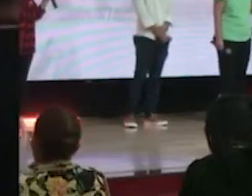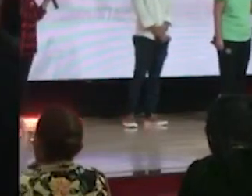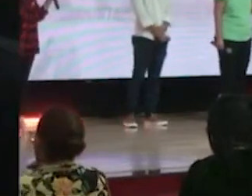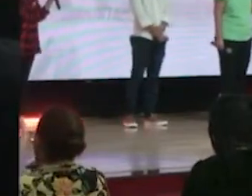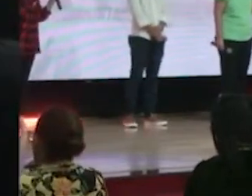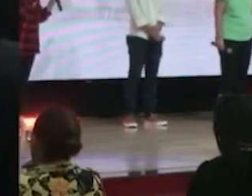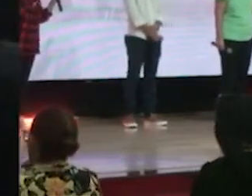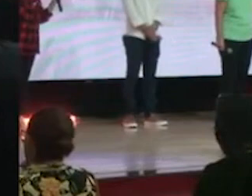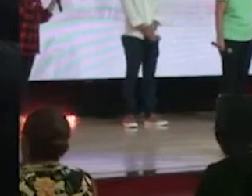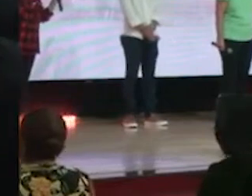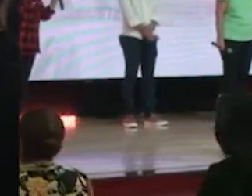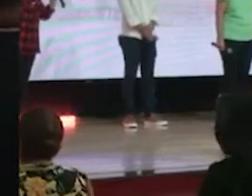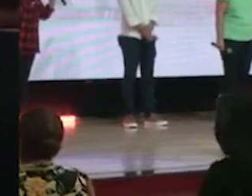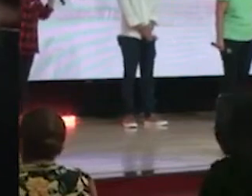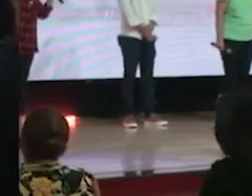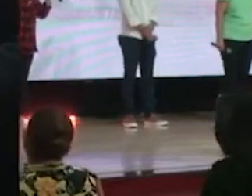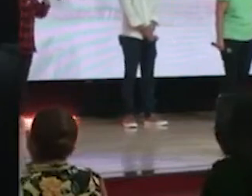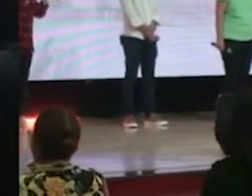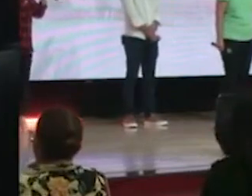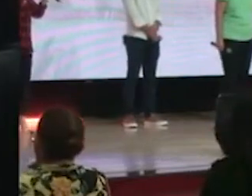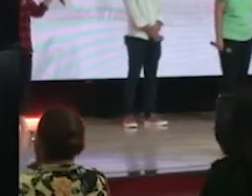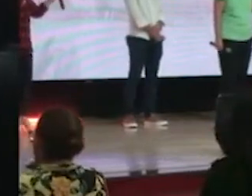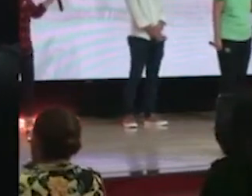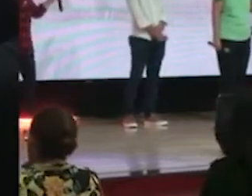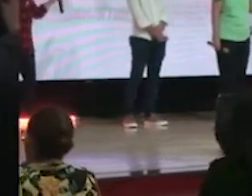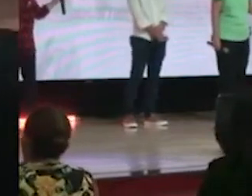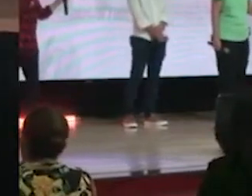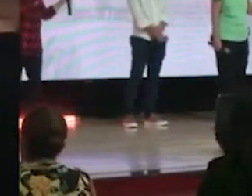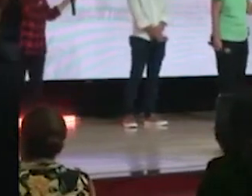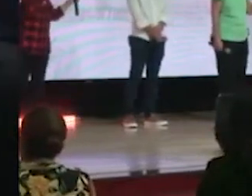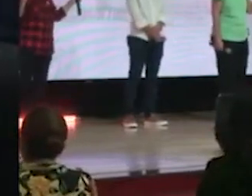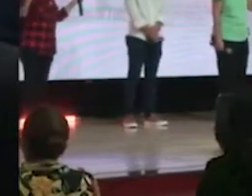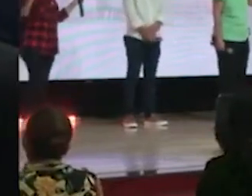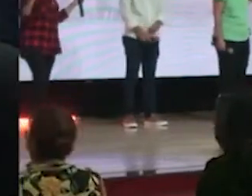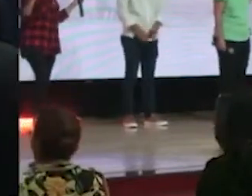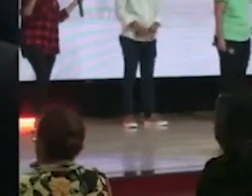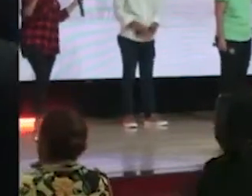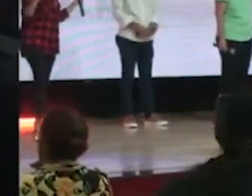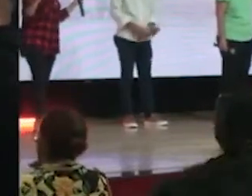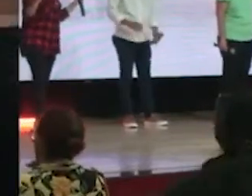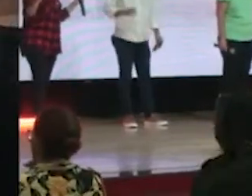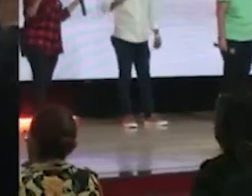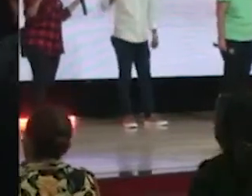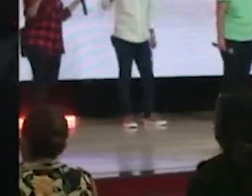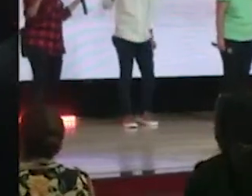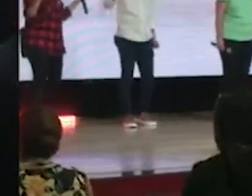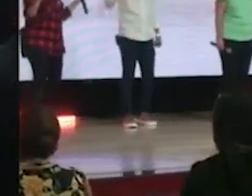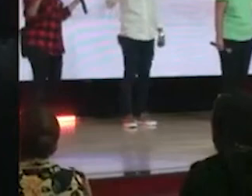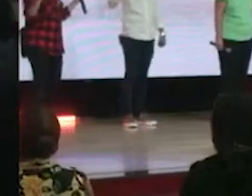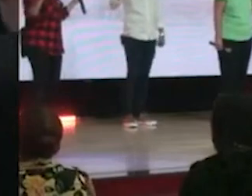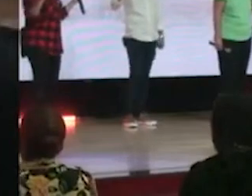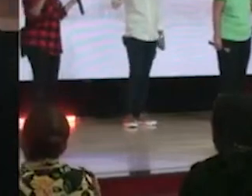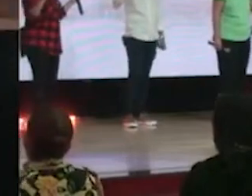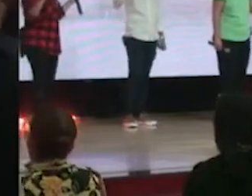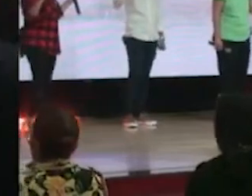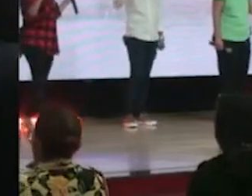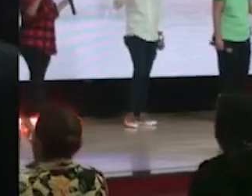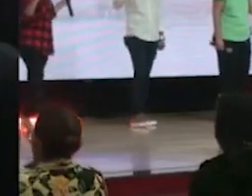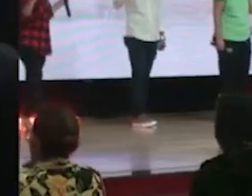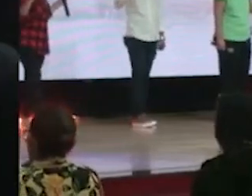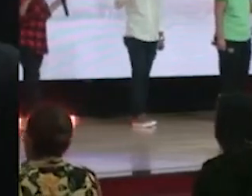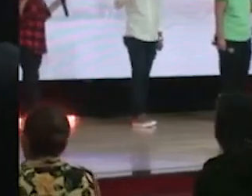hom de Deus usados por Deus numa geração que eles sejam poderosos